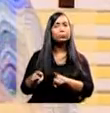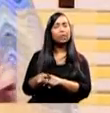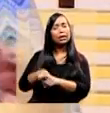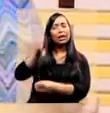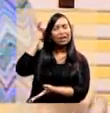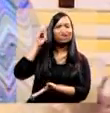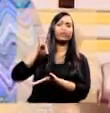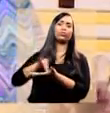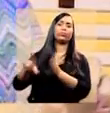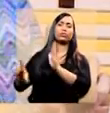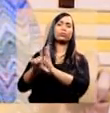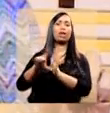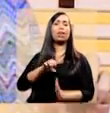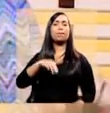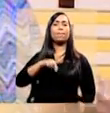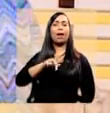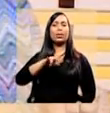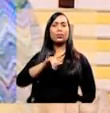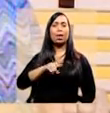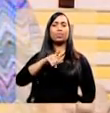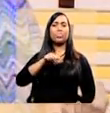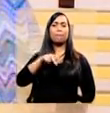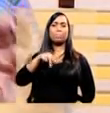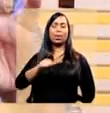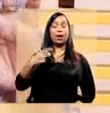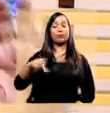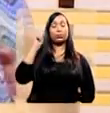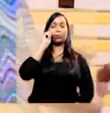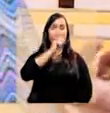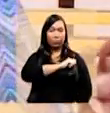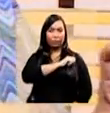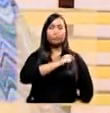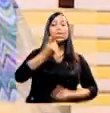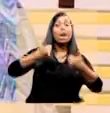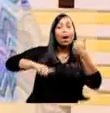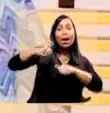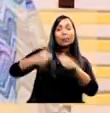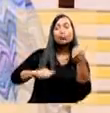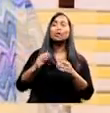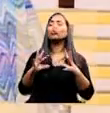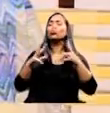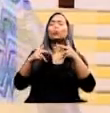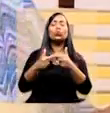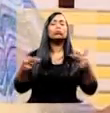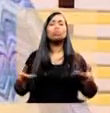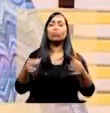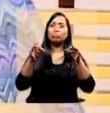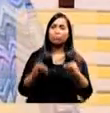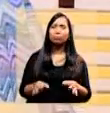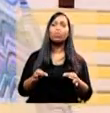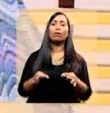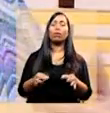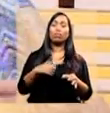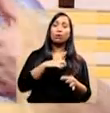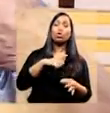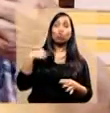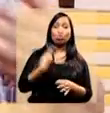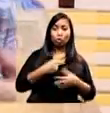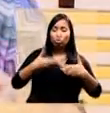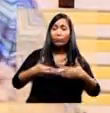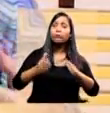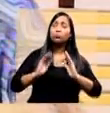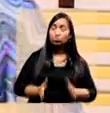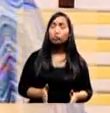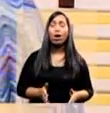também a efetivação da Lei Maria da Penha aqui em Rio Preto. Analisando toda essa efetivação até onde nós fomos, eu acho que já